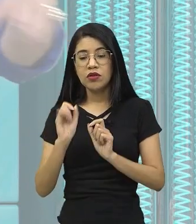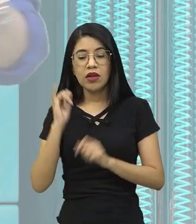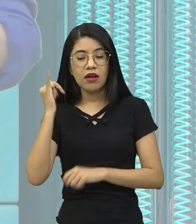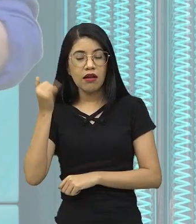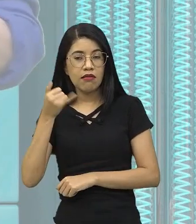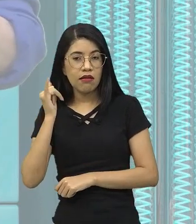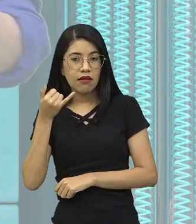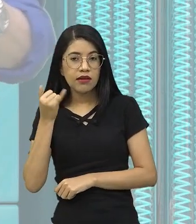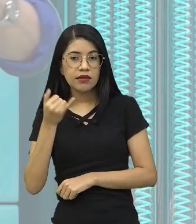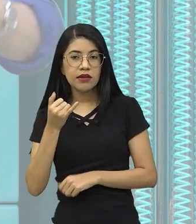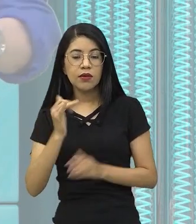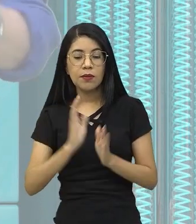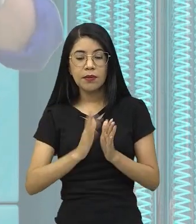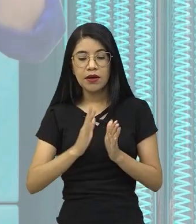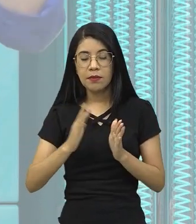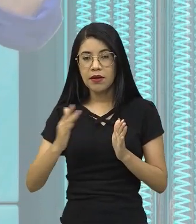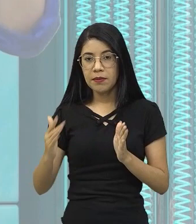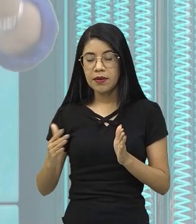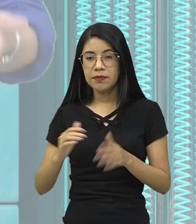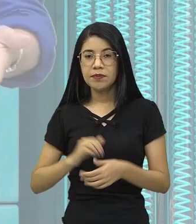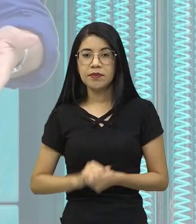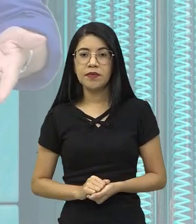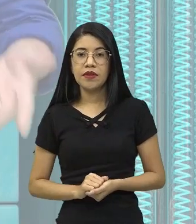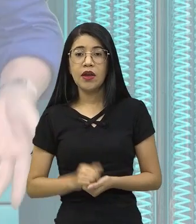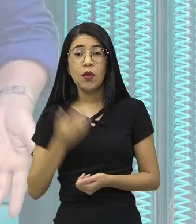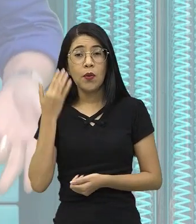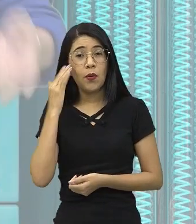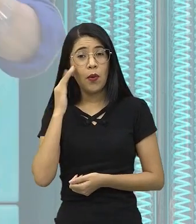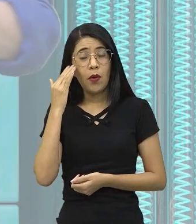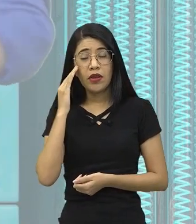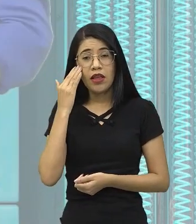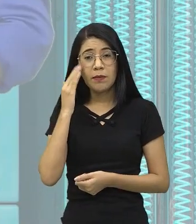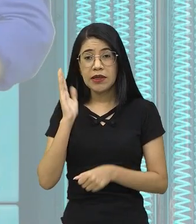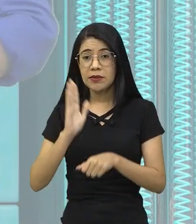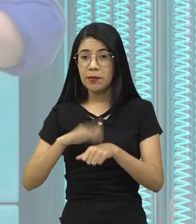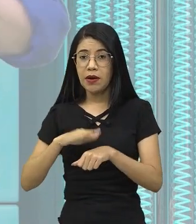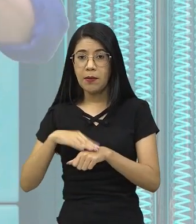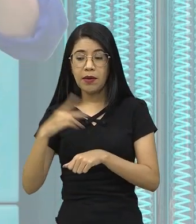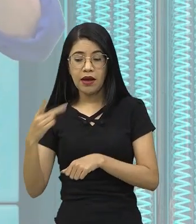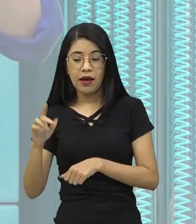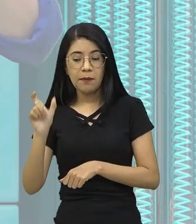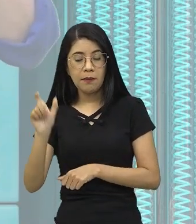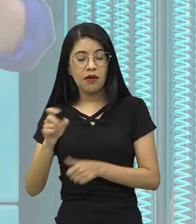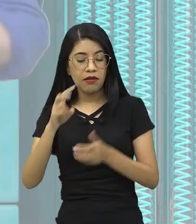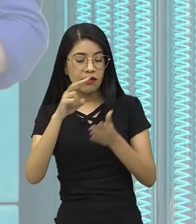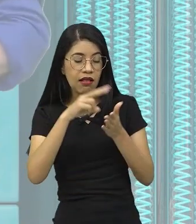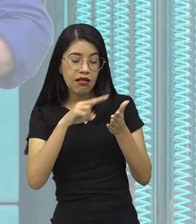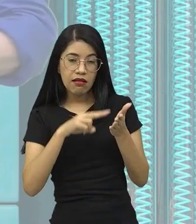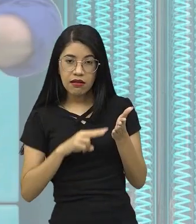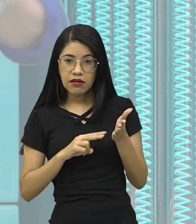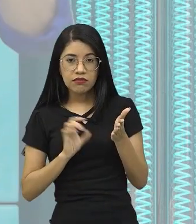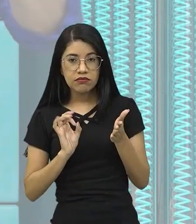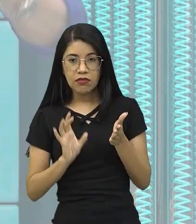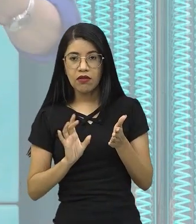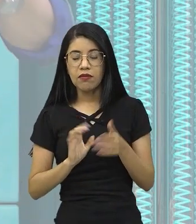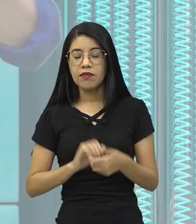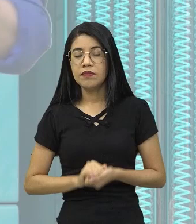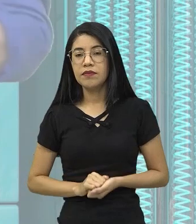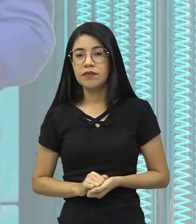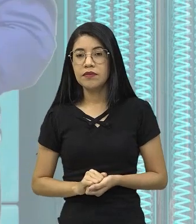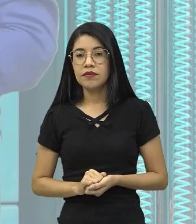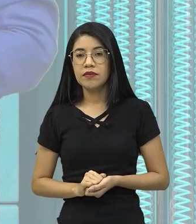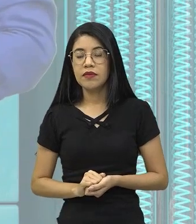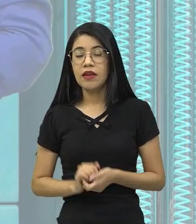a narratividade. A interpretação vai ficar por conta do leitor. Então, você viu esses detalhes aí.